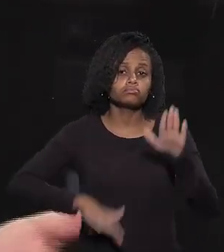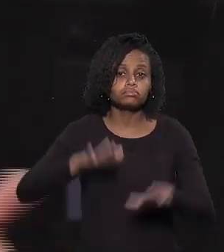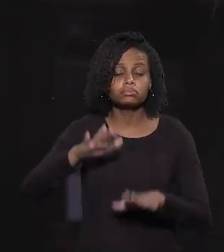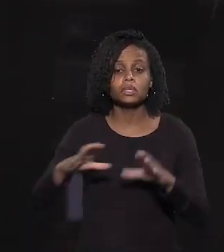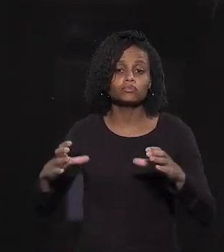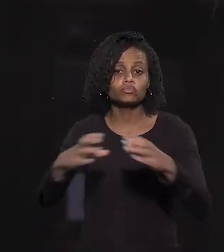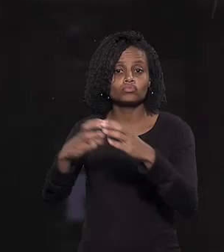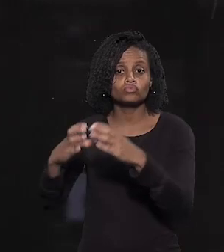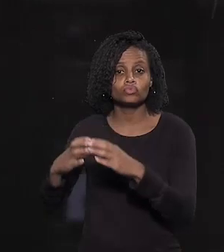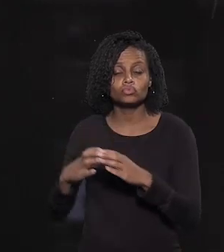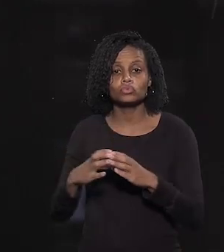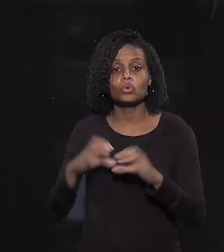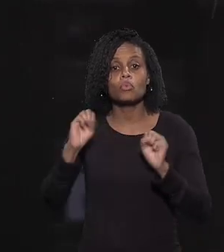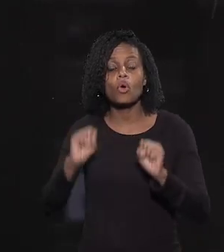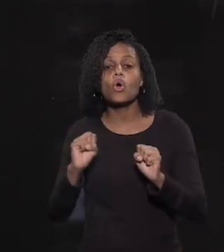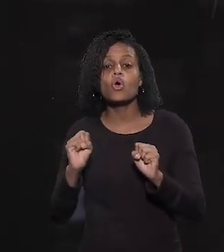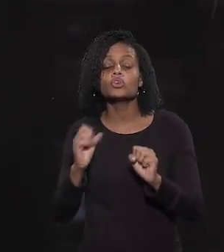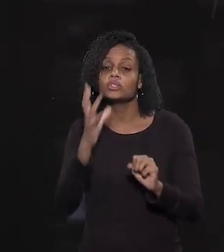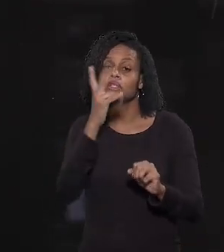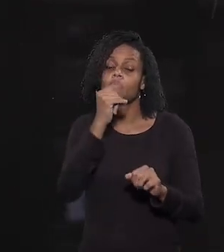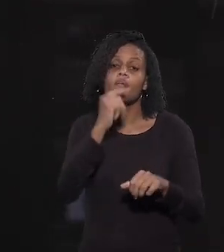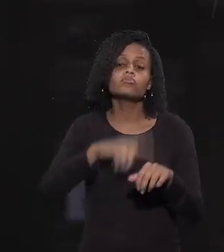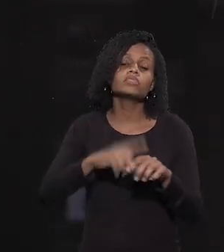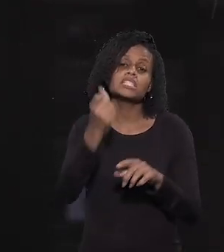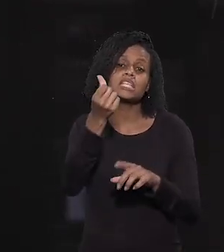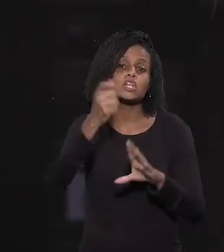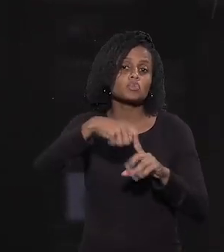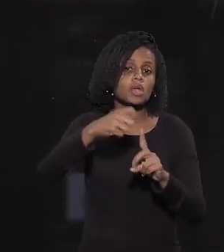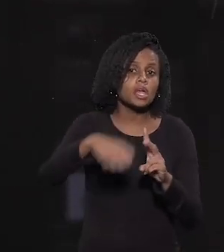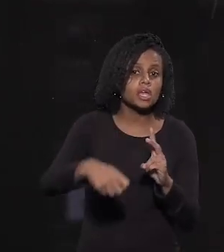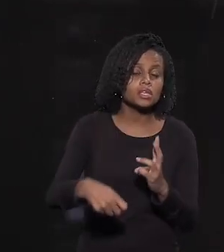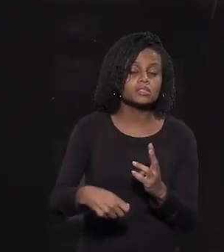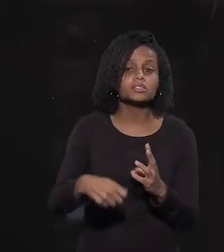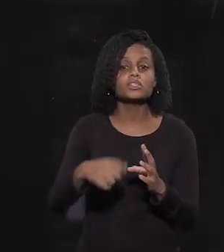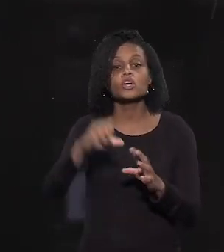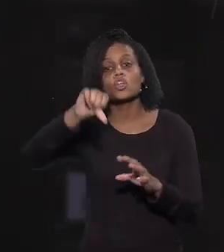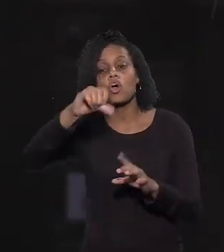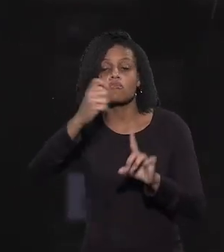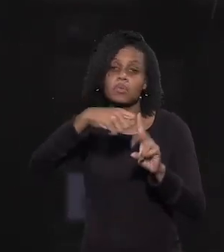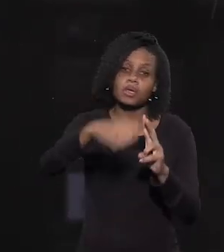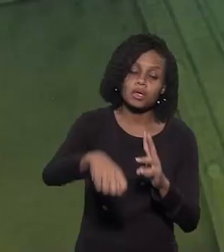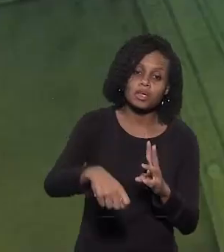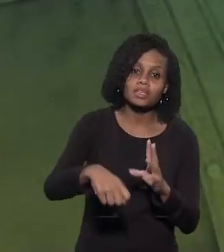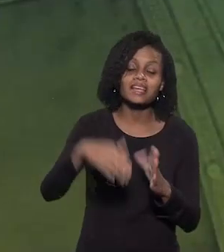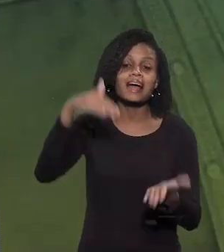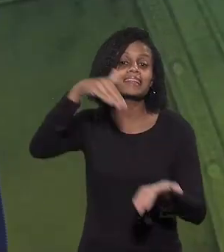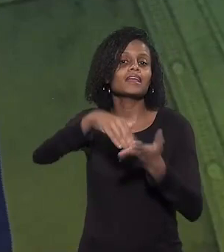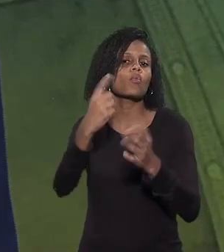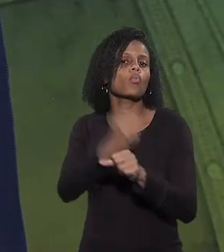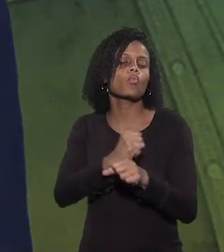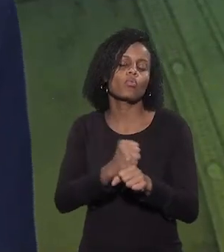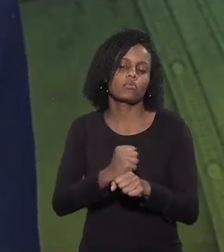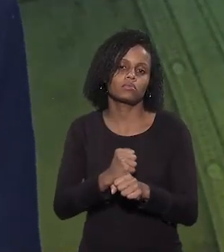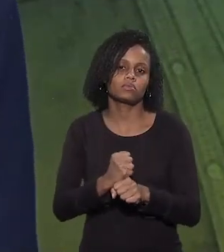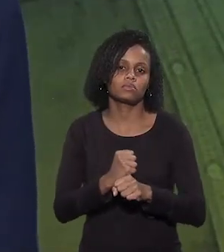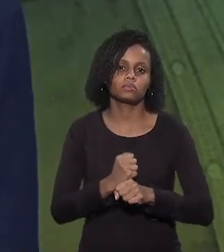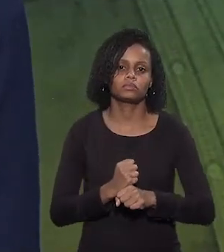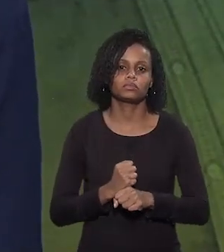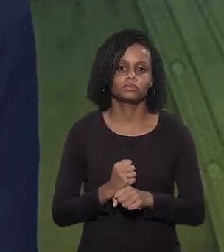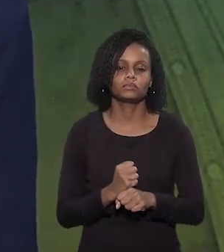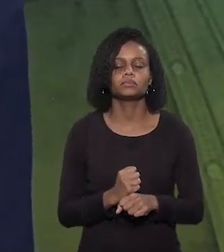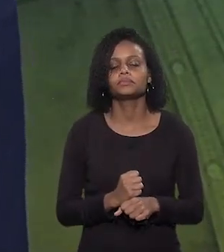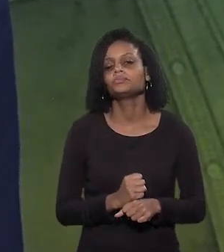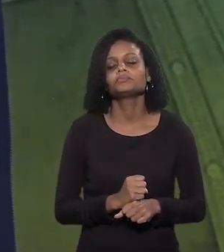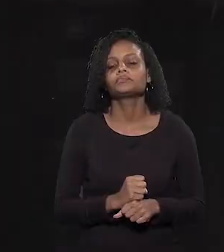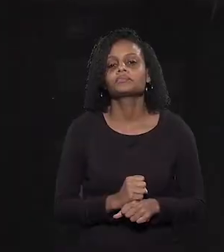da instituição, ela pode ser de 6 meses, 9 meses, até 12 meses. O tempo